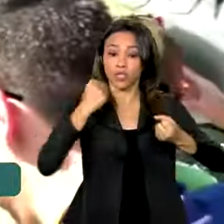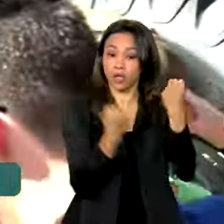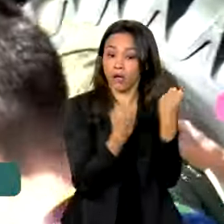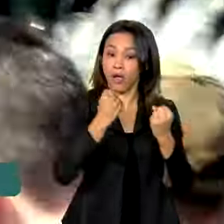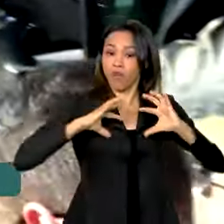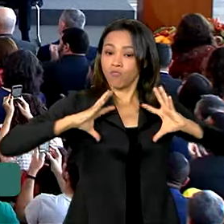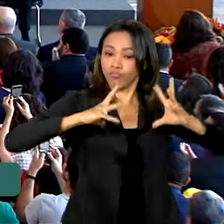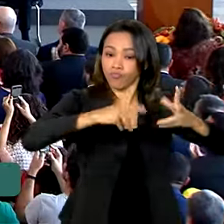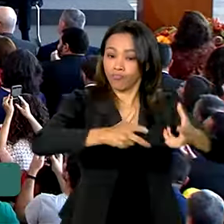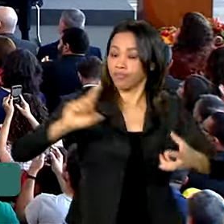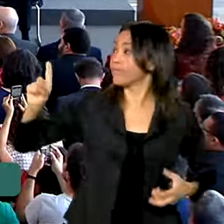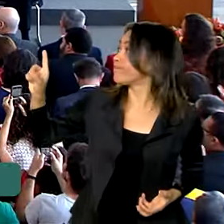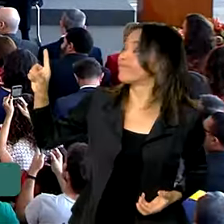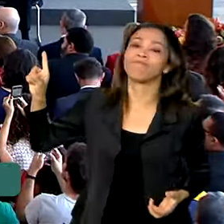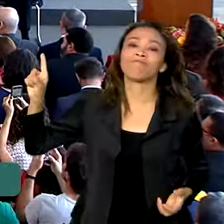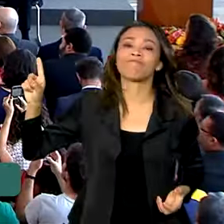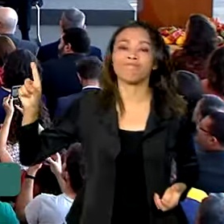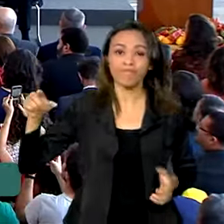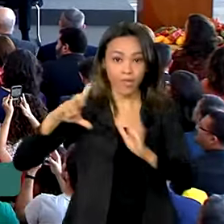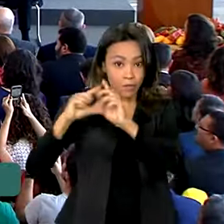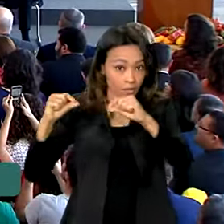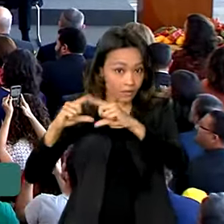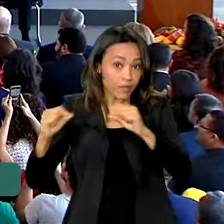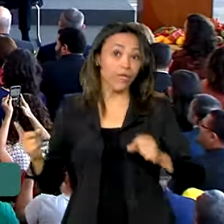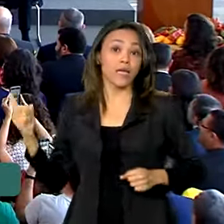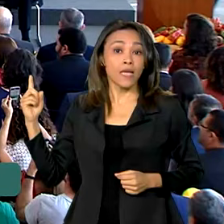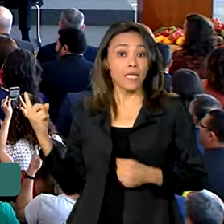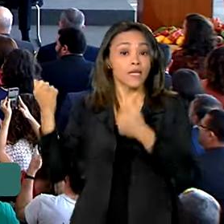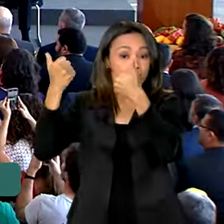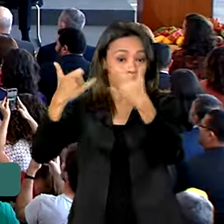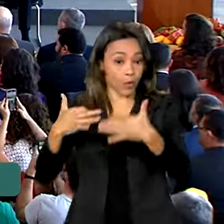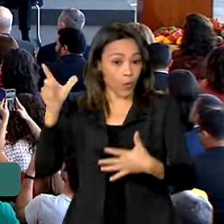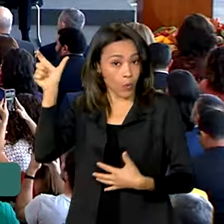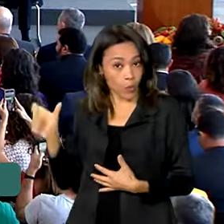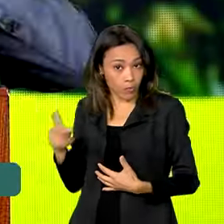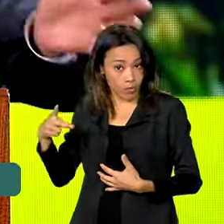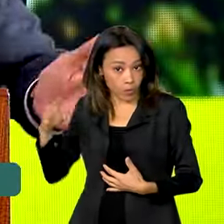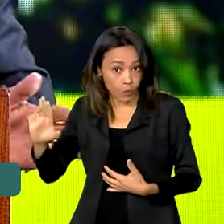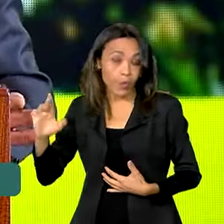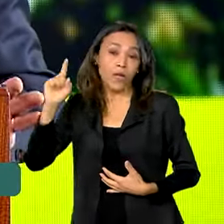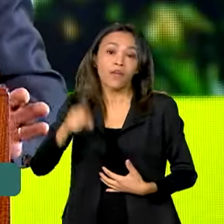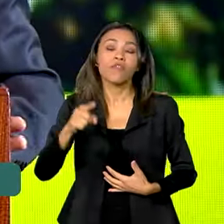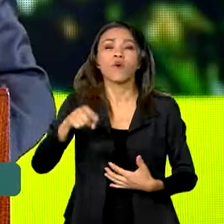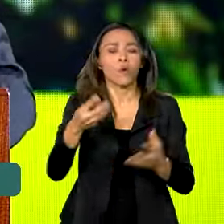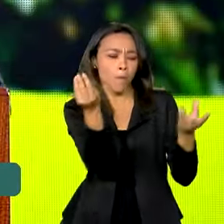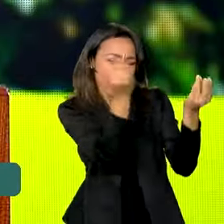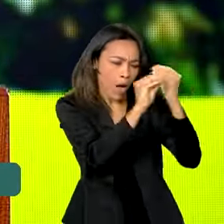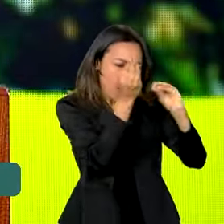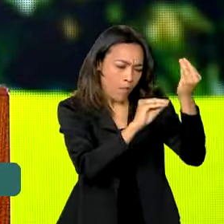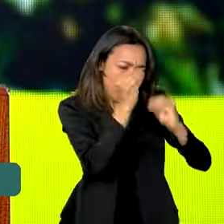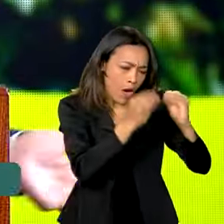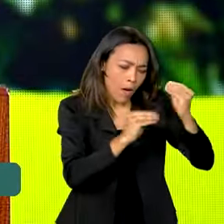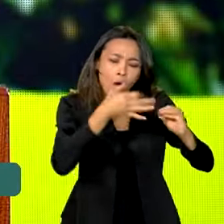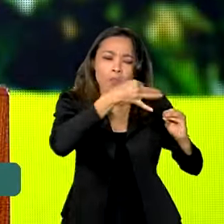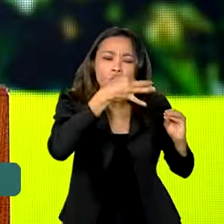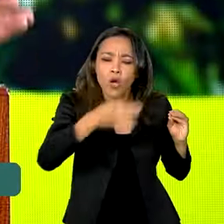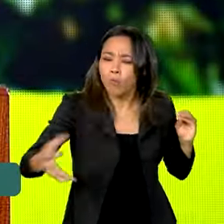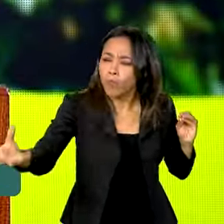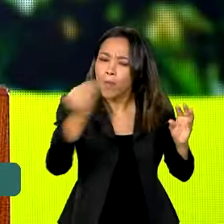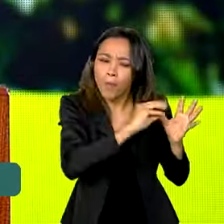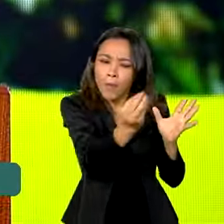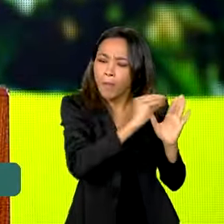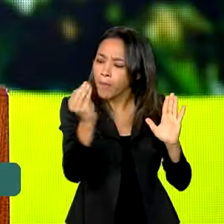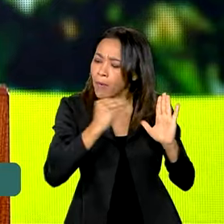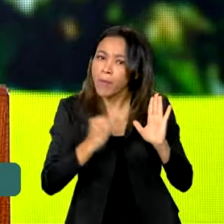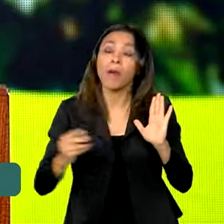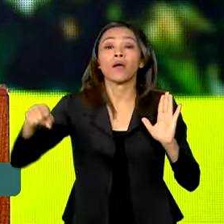Praça dos Três Poderes. Lula ressaltou que o plano foi criado de forma participativa e afirmou que a sociedade